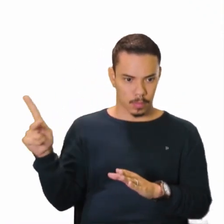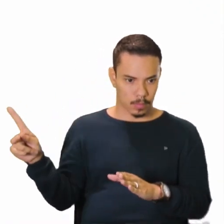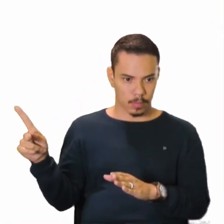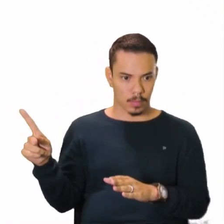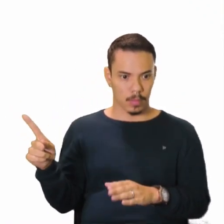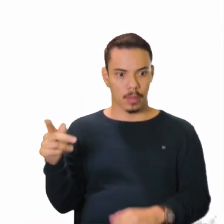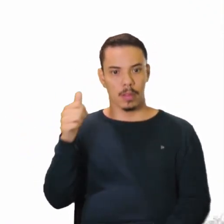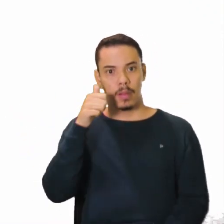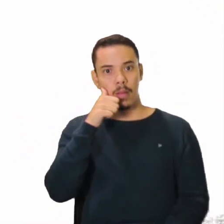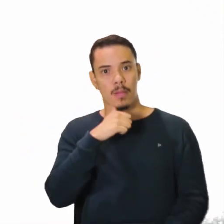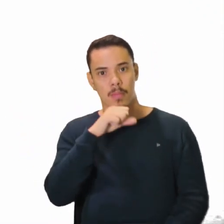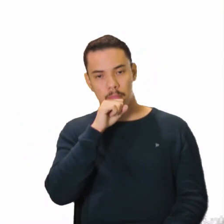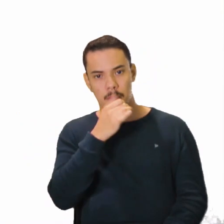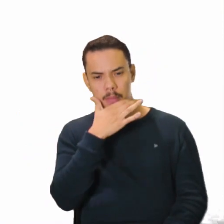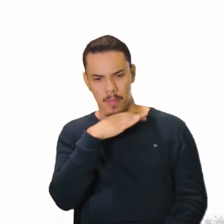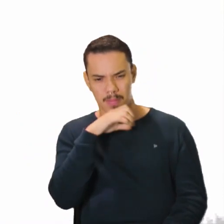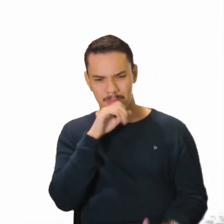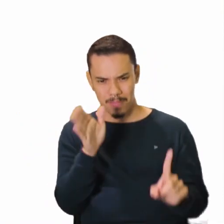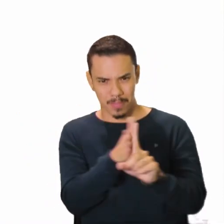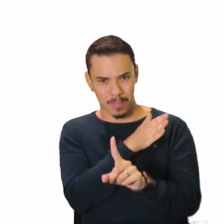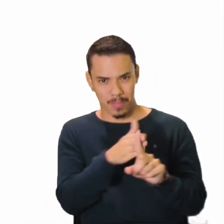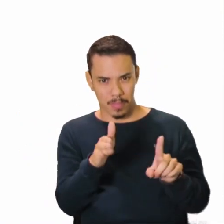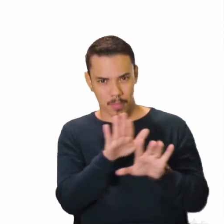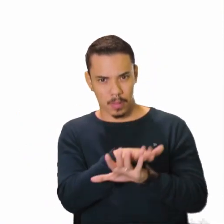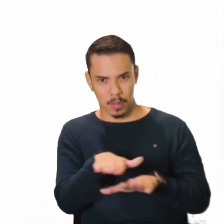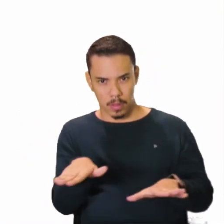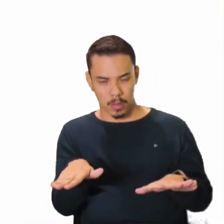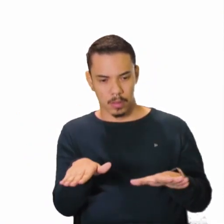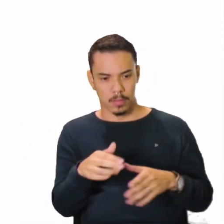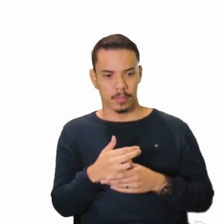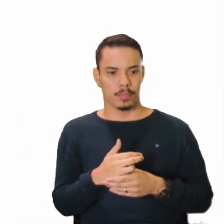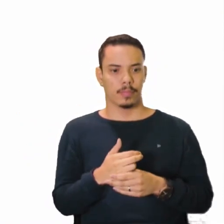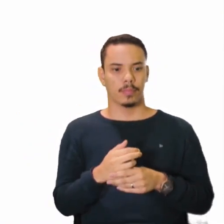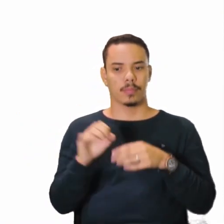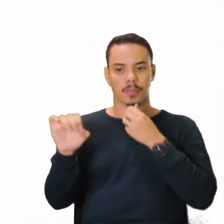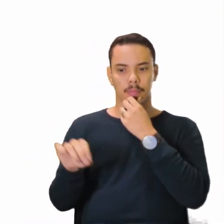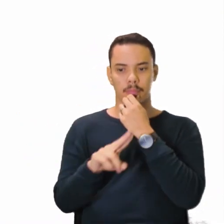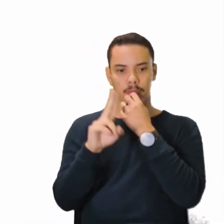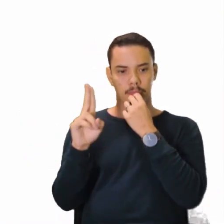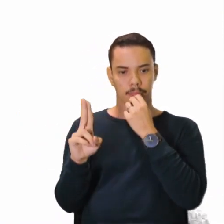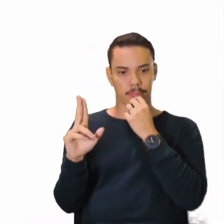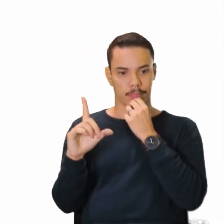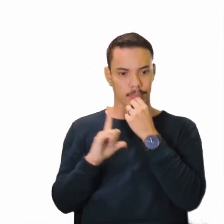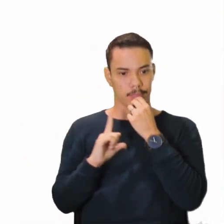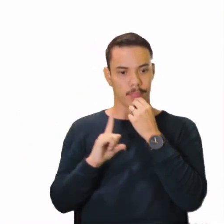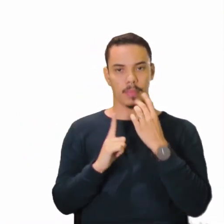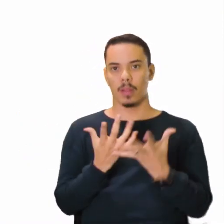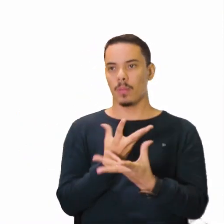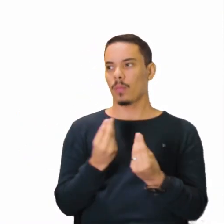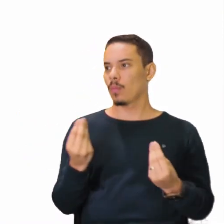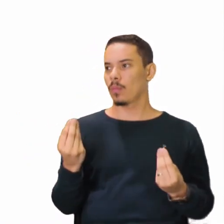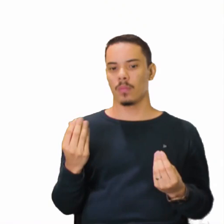pais teriam realmente batido na criança? Ele teria, quando muito,